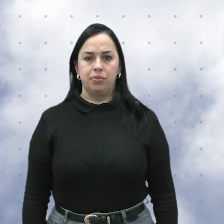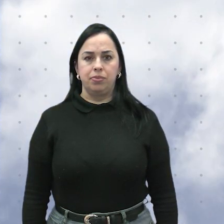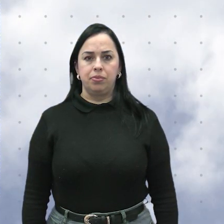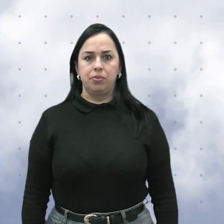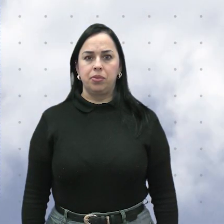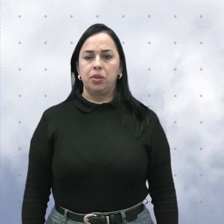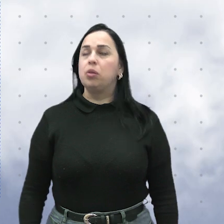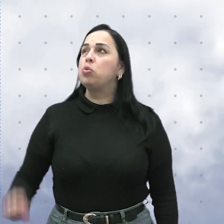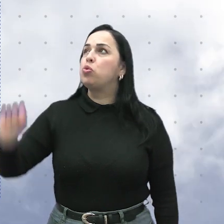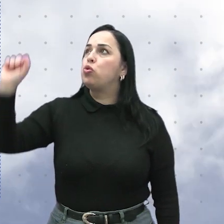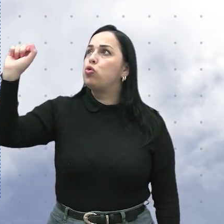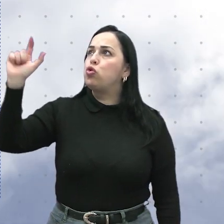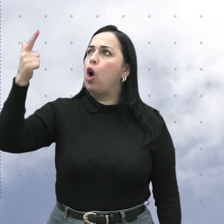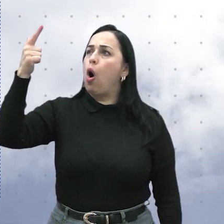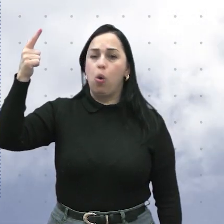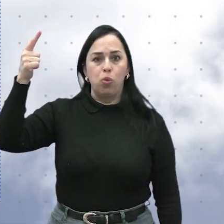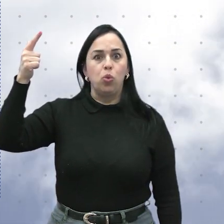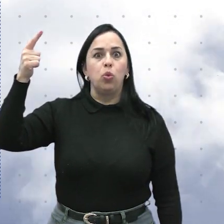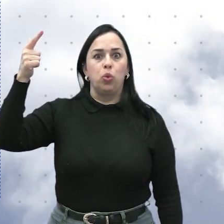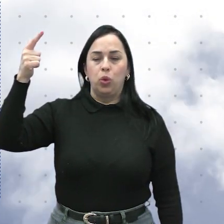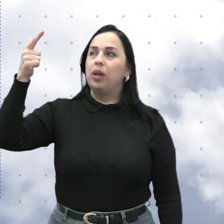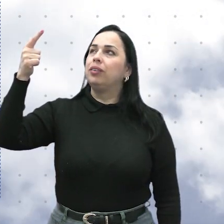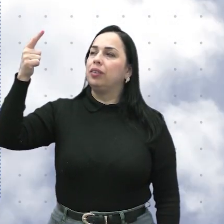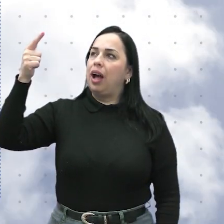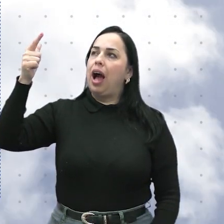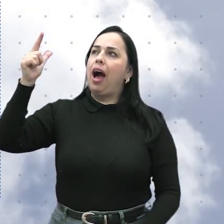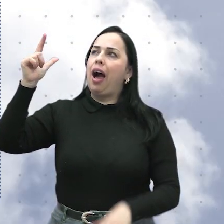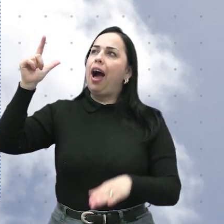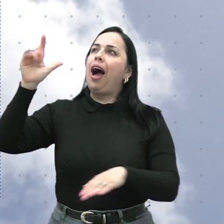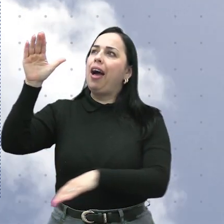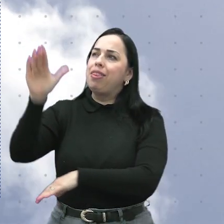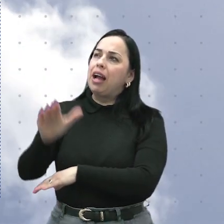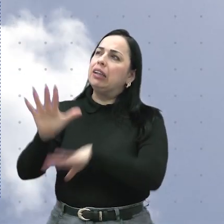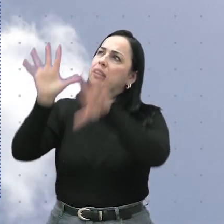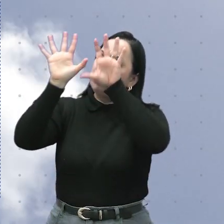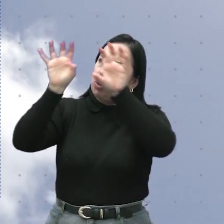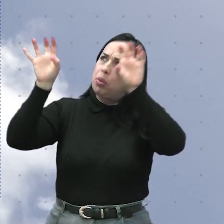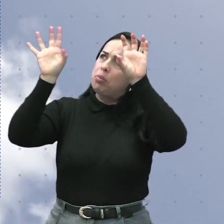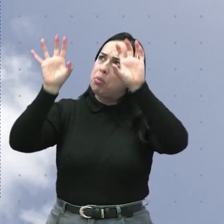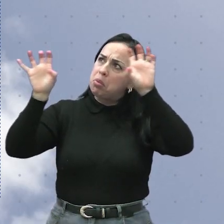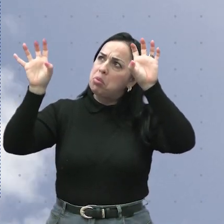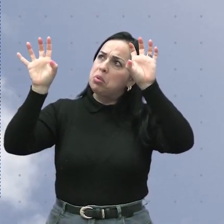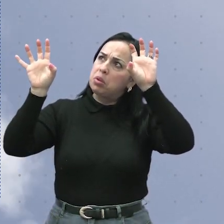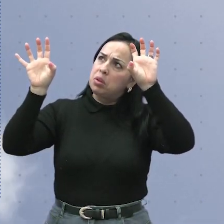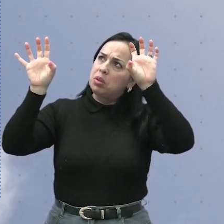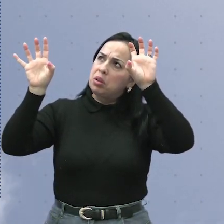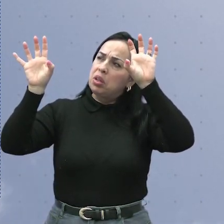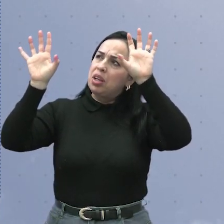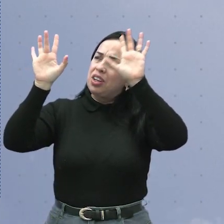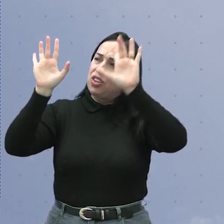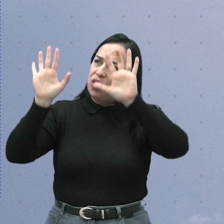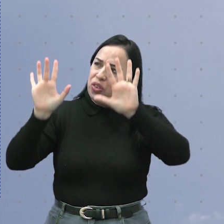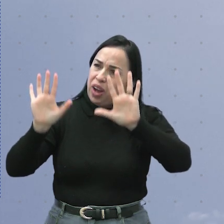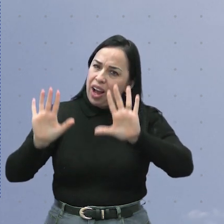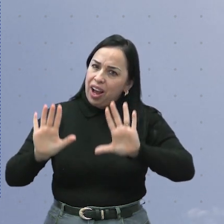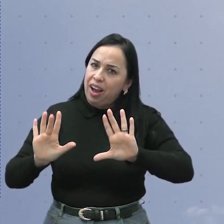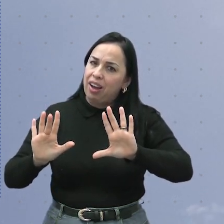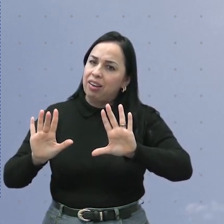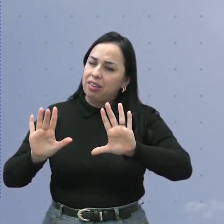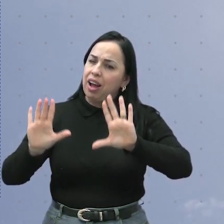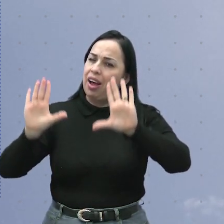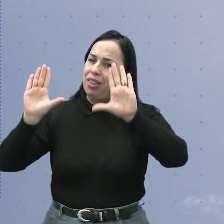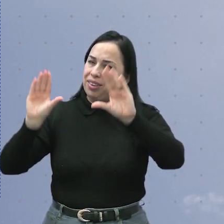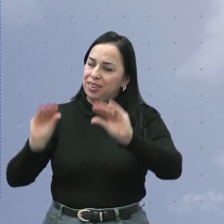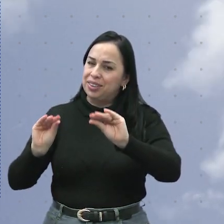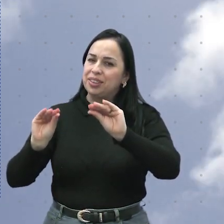O tempo permanece ensolarado nesta quinta-feira. À tarde, o céu ficará com algumas nuvens e previsão de nevoeiro a partir